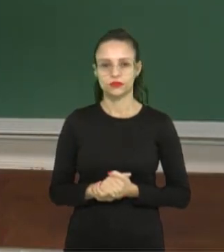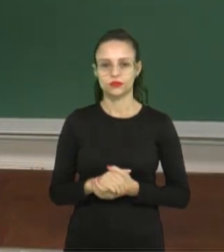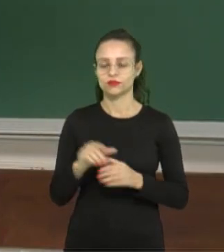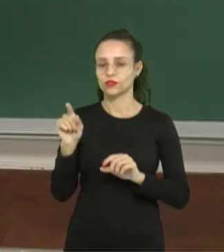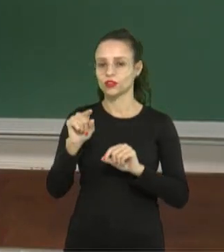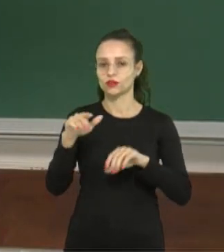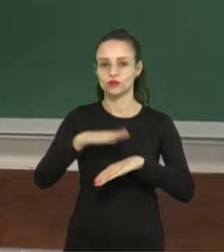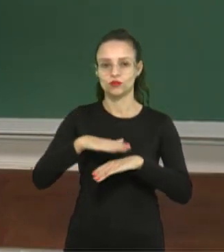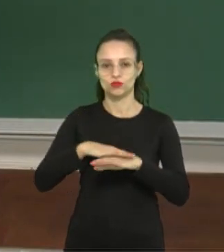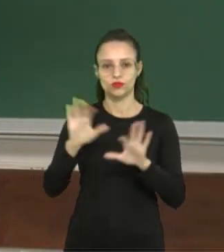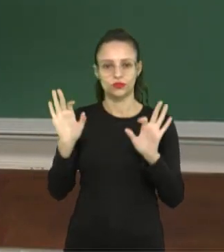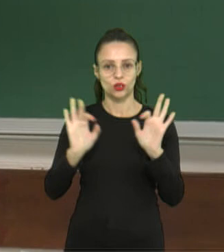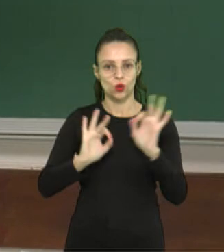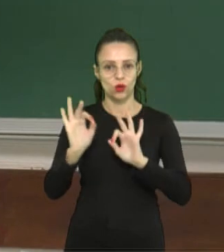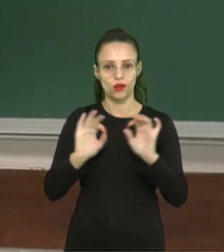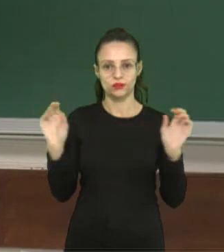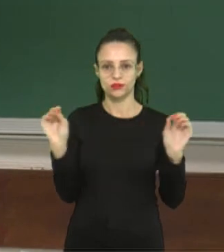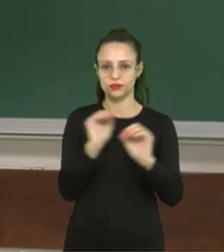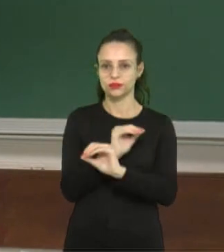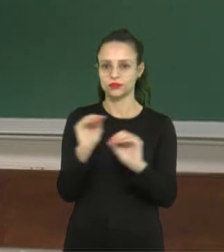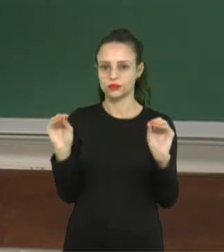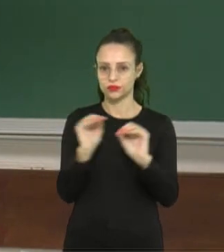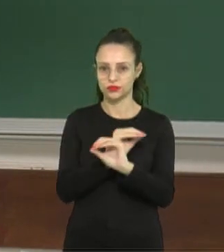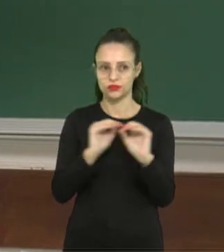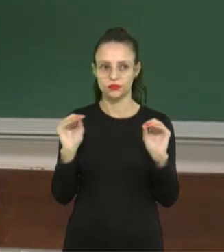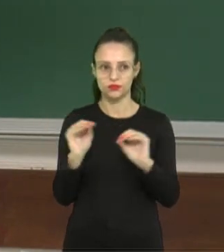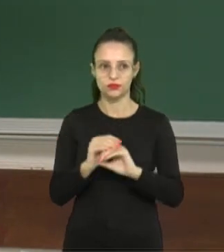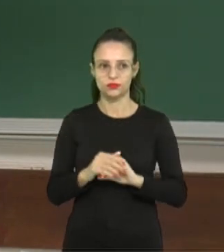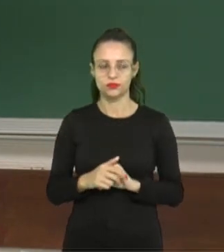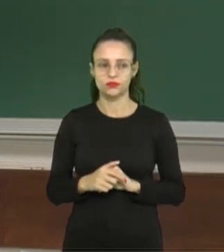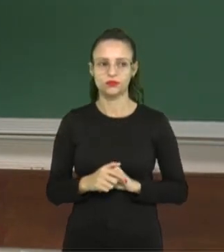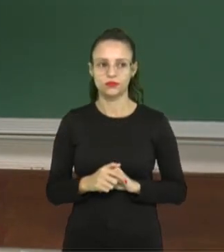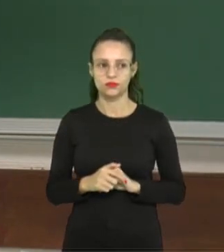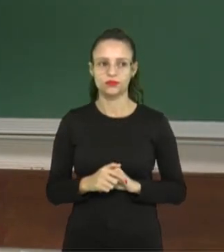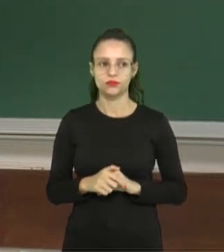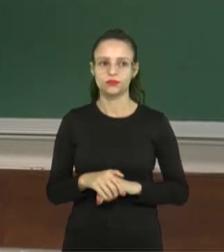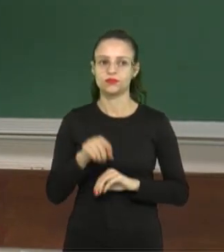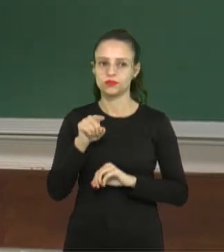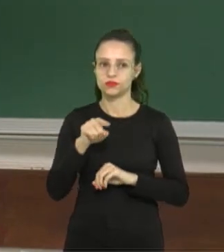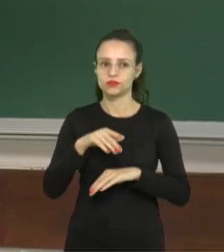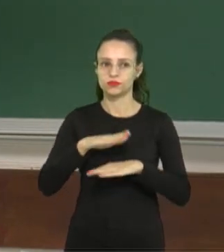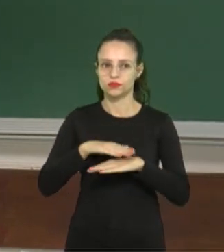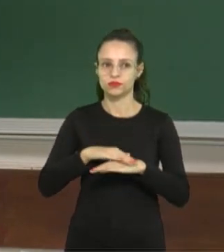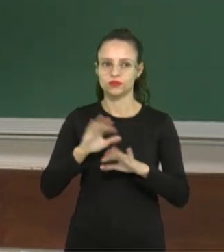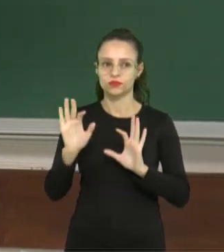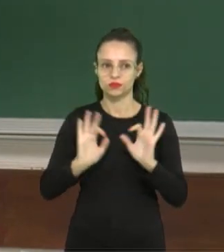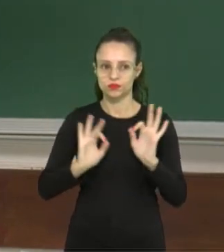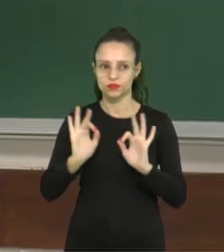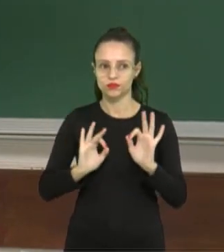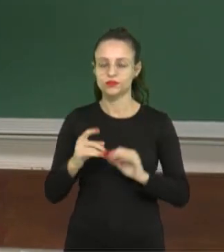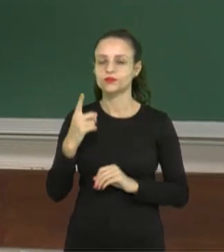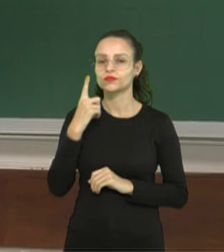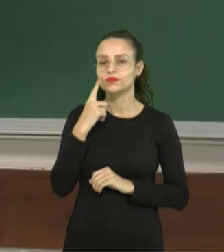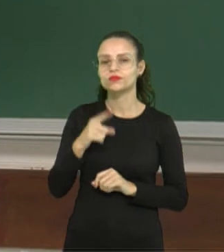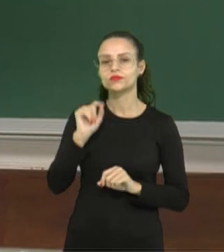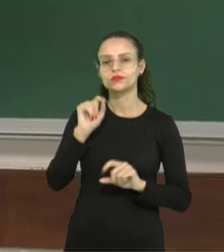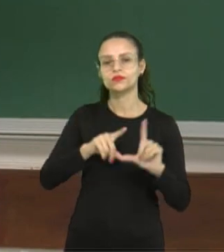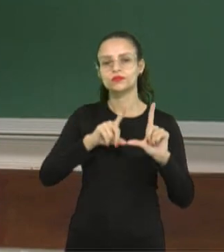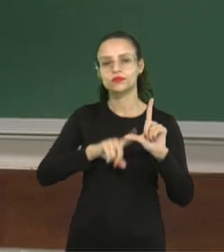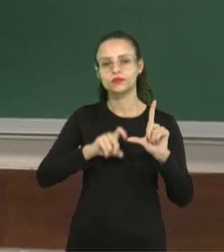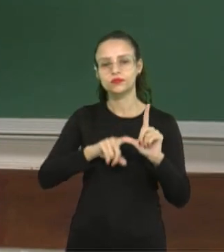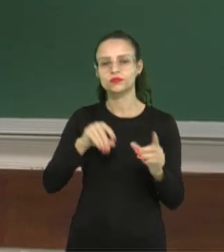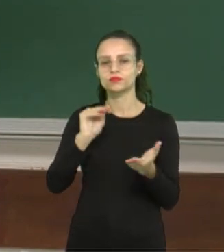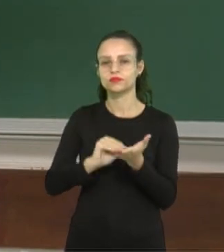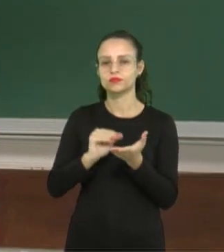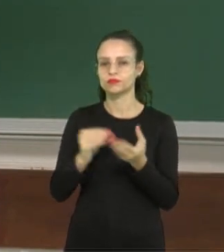ordem aqui propriamente, tá bom? Das imagens, não está na mesma ordem das imagens. Mas tente ver que letra que falta para